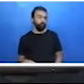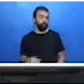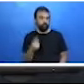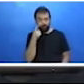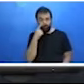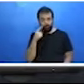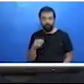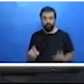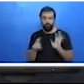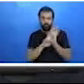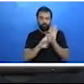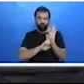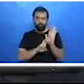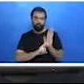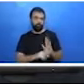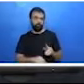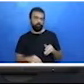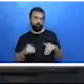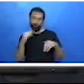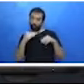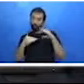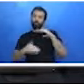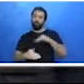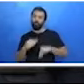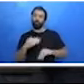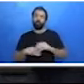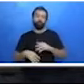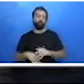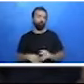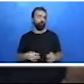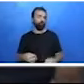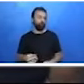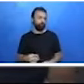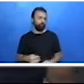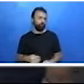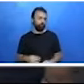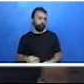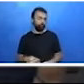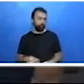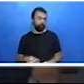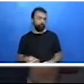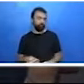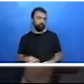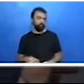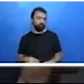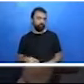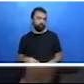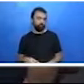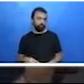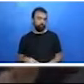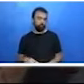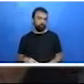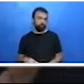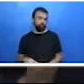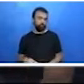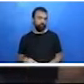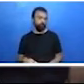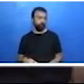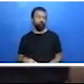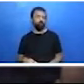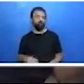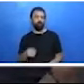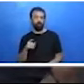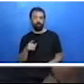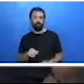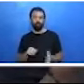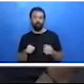tá? E o plural dos verbos, lembrando, ganha a, o, tio. Porque aqui, ó, na letra B, já não está feito, tá bom? Olha